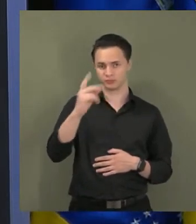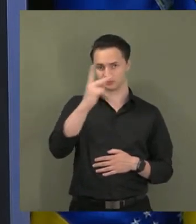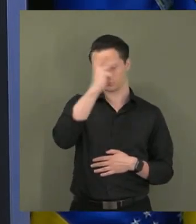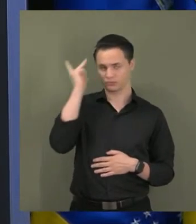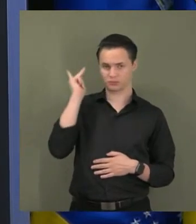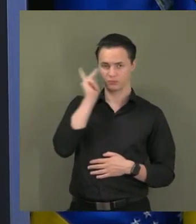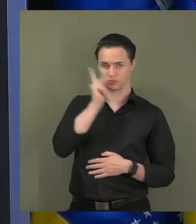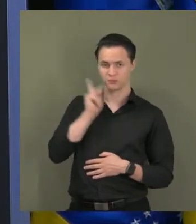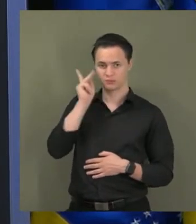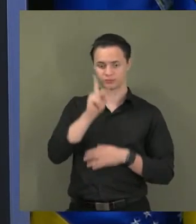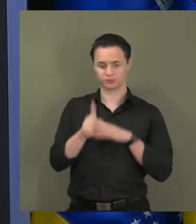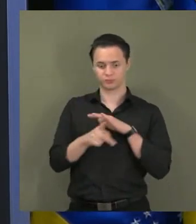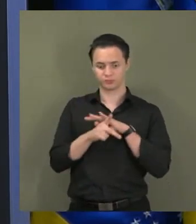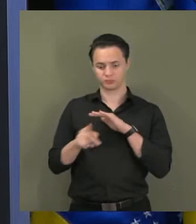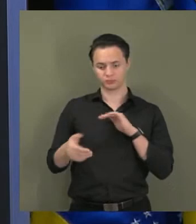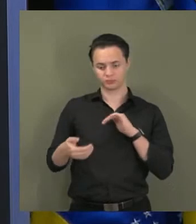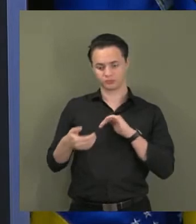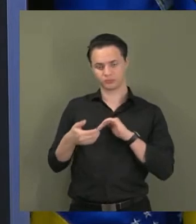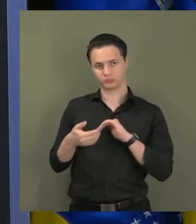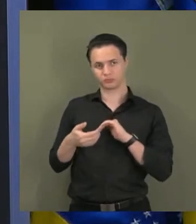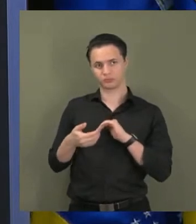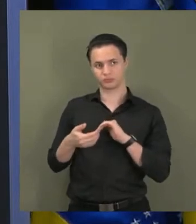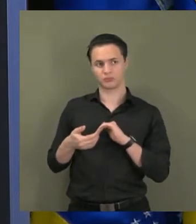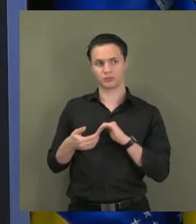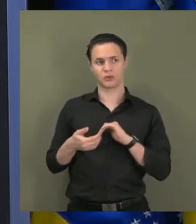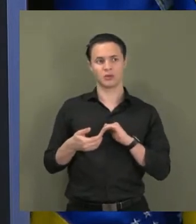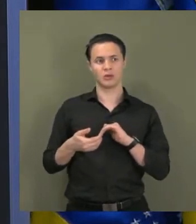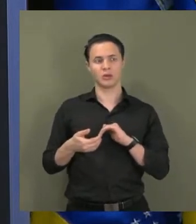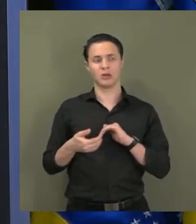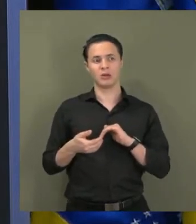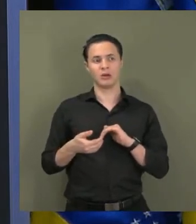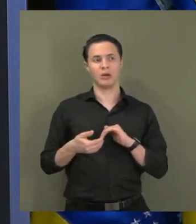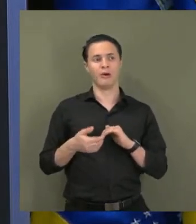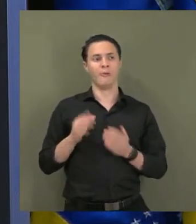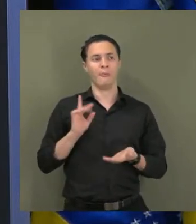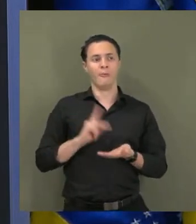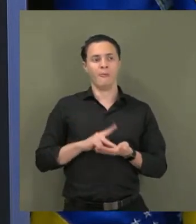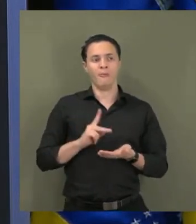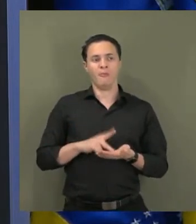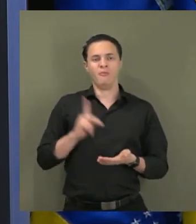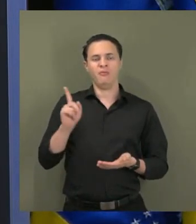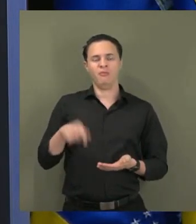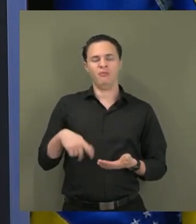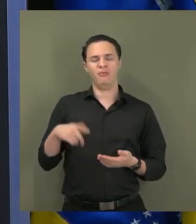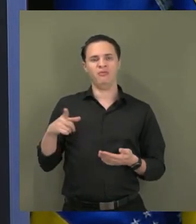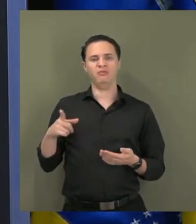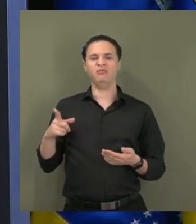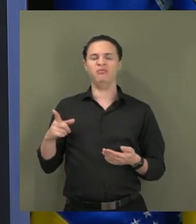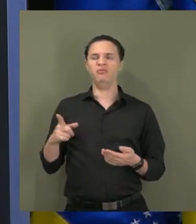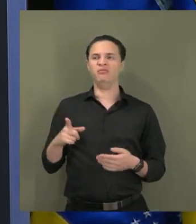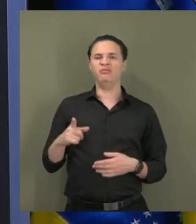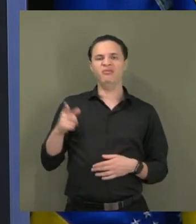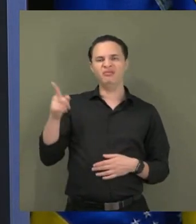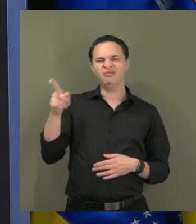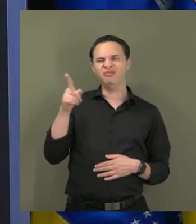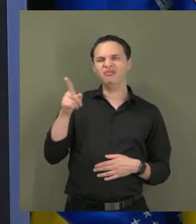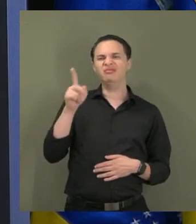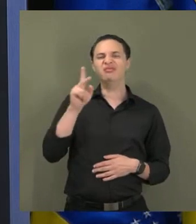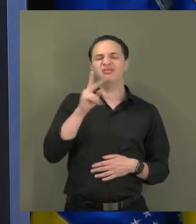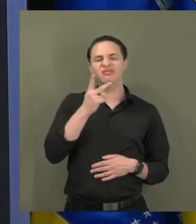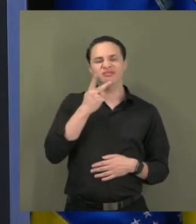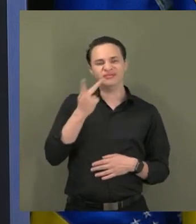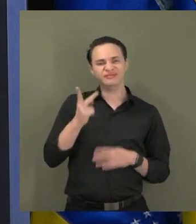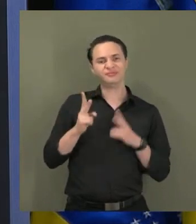do Congresso Nacional, entre deputados e senadores, é, na realidade, uma reincidência do ministro